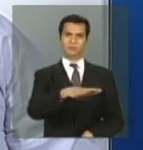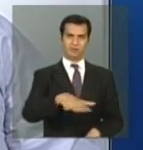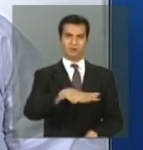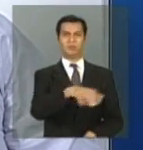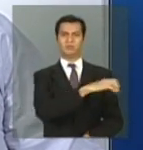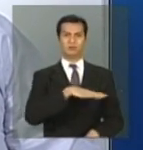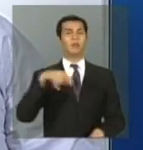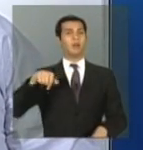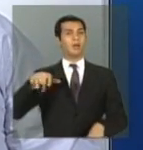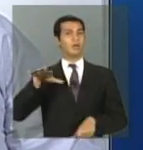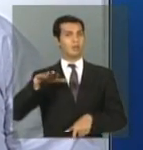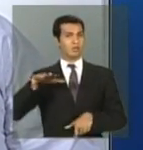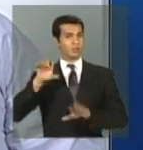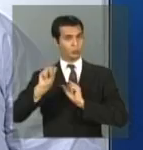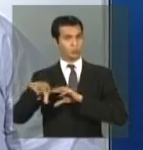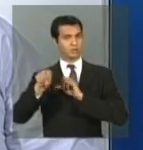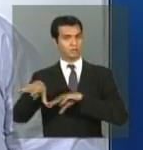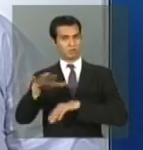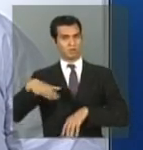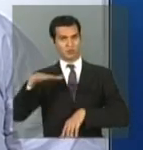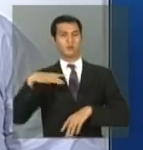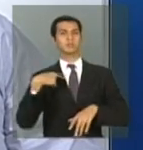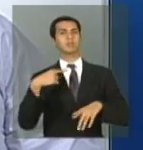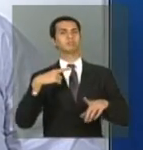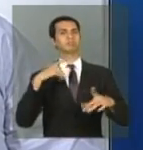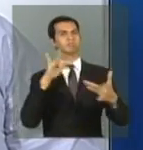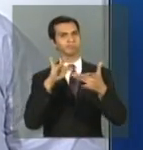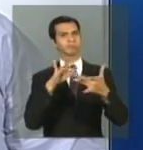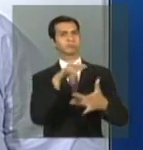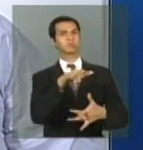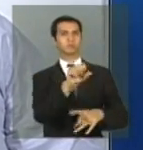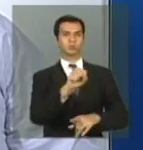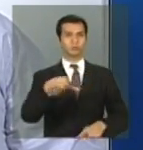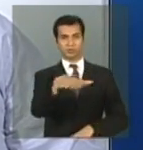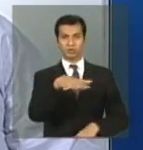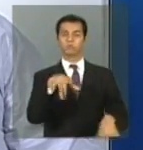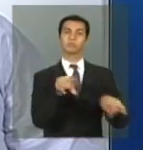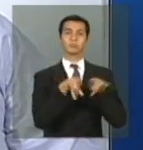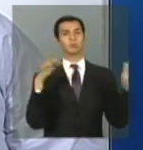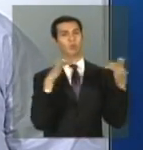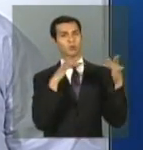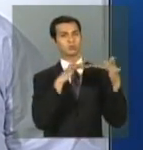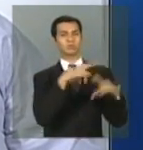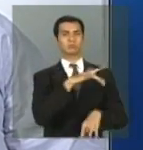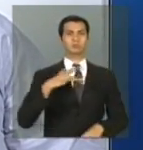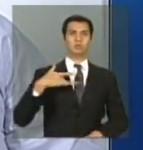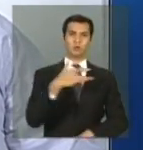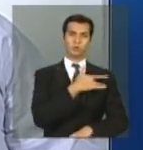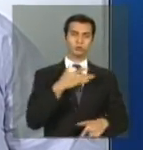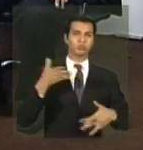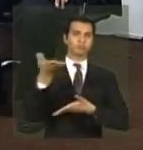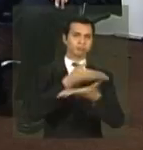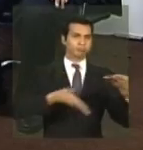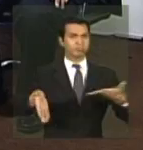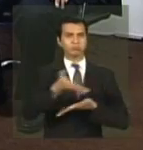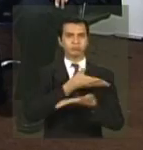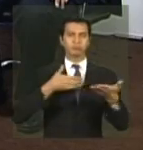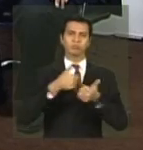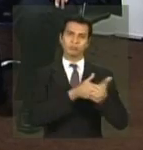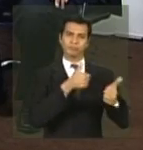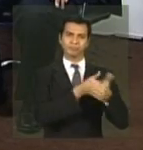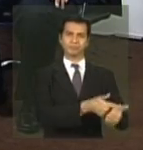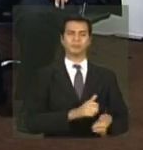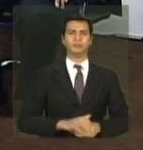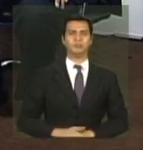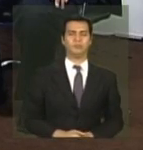fala, conversa cotidianamente com a assistência social, por vezes com a saúde, para fazer esse acompanhamento. É indispensável